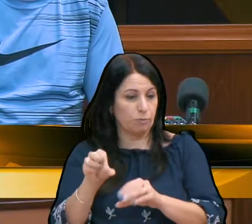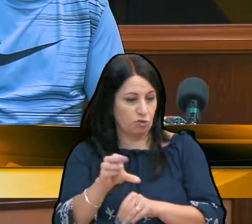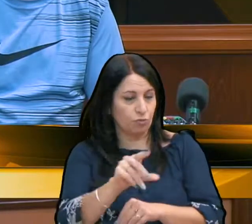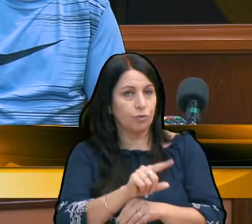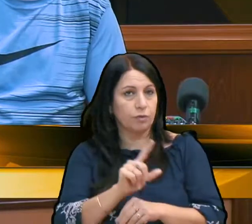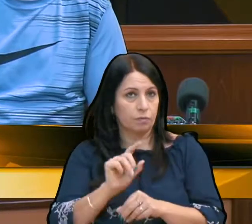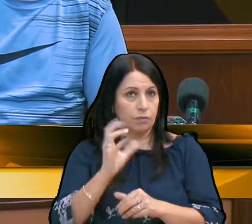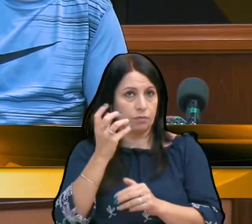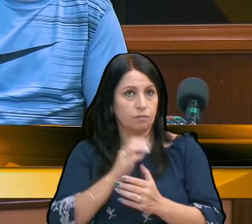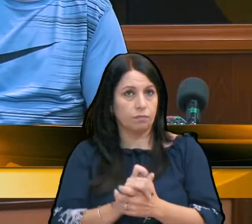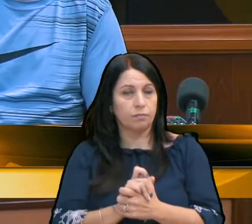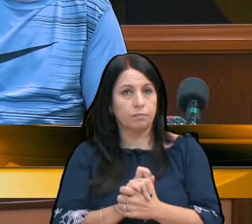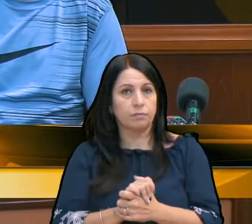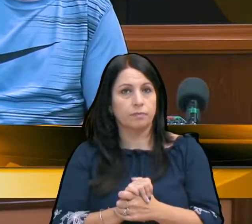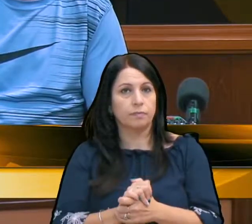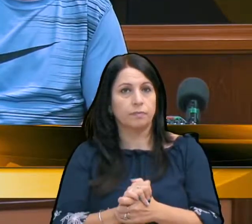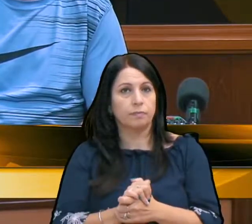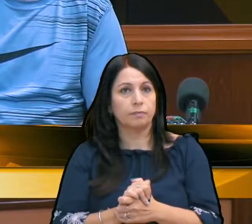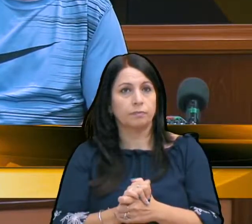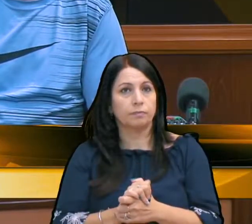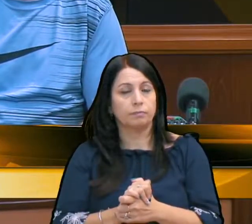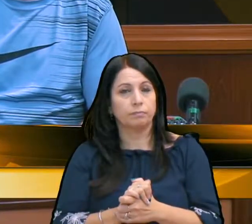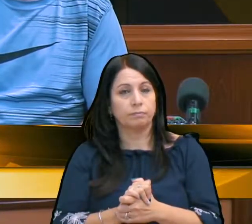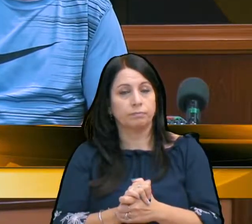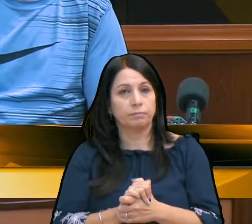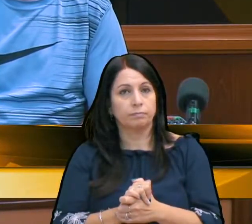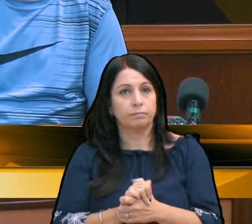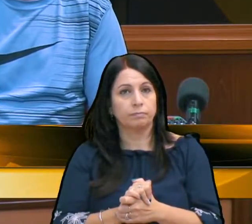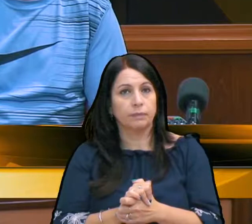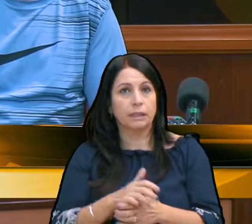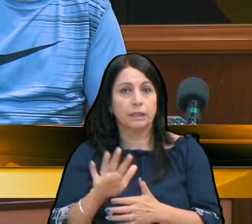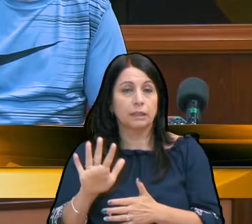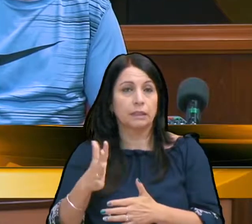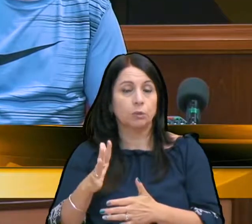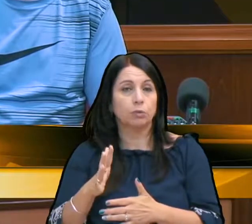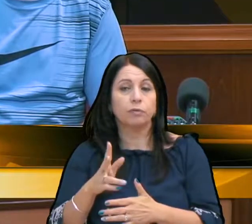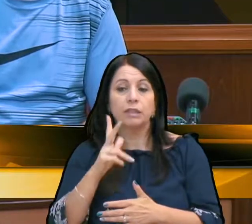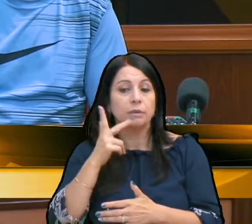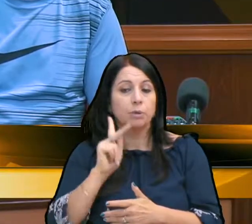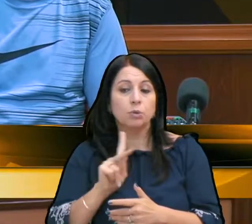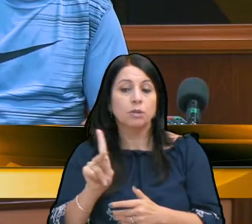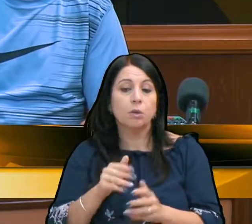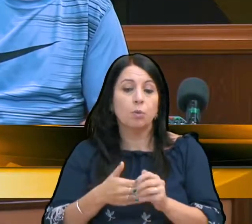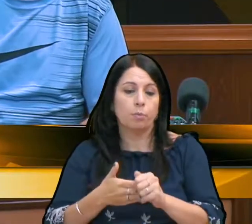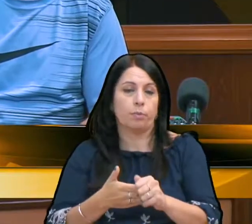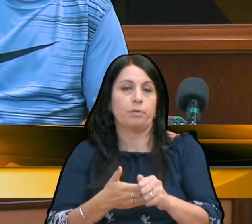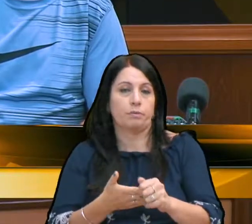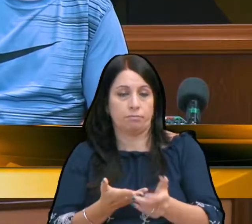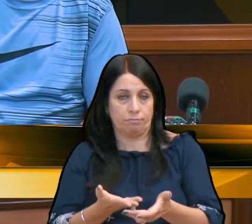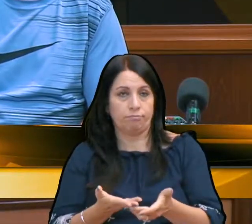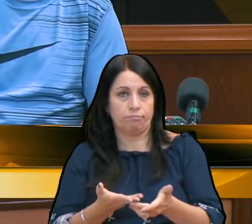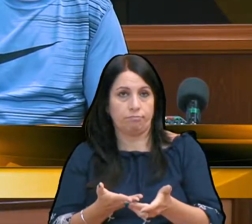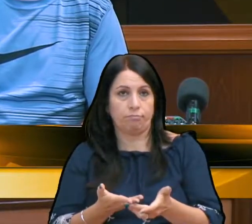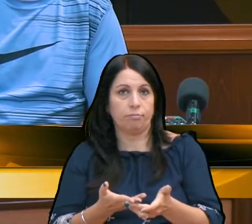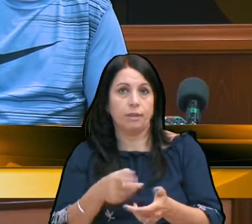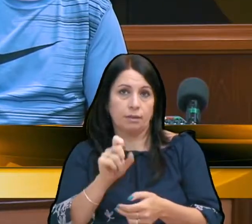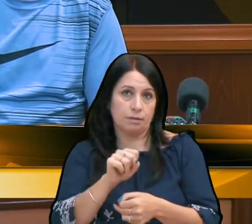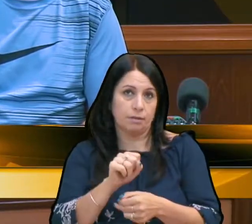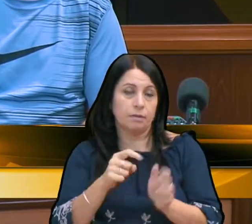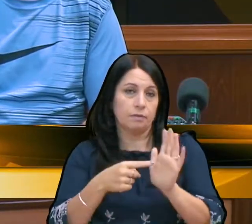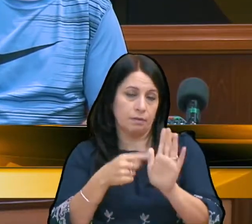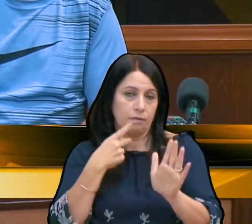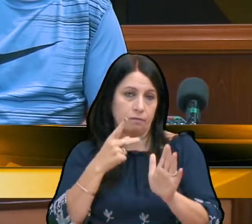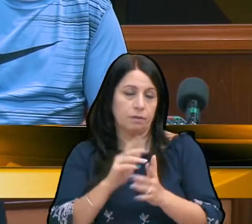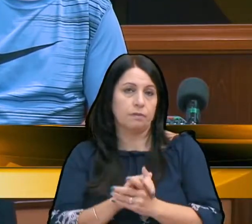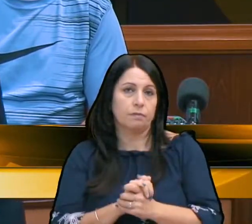foi resolvido. Então, talvez o pessoal não acompanha. E aí sim, vem aqui e fala,